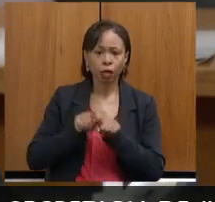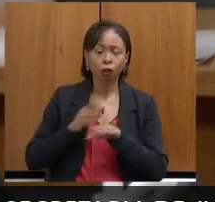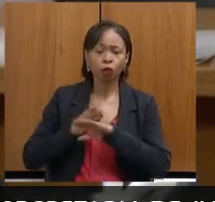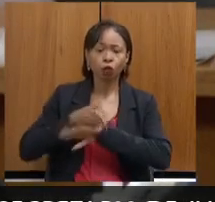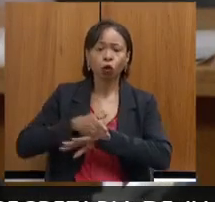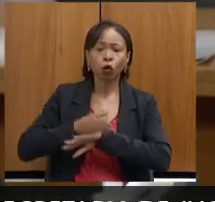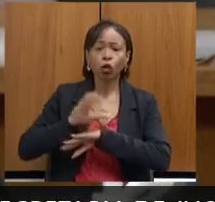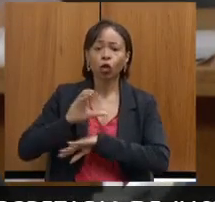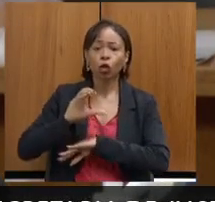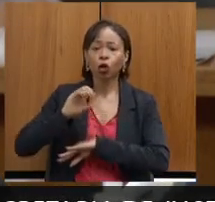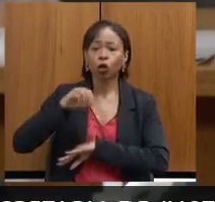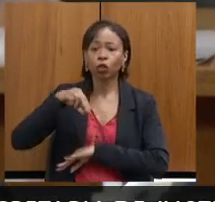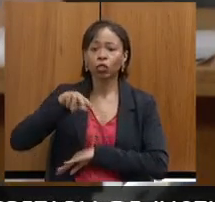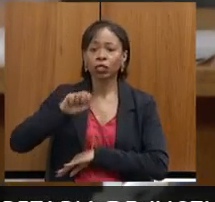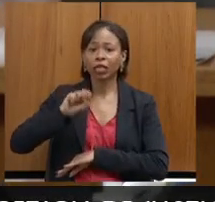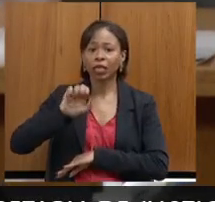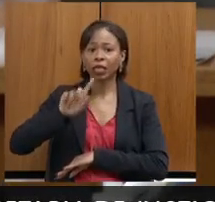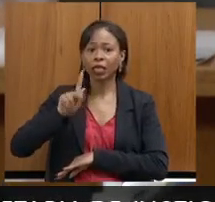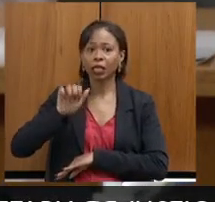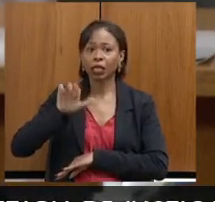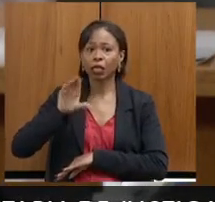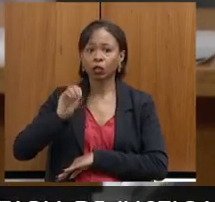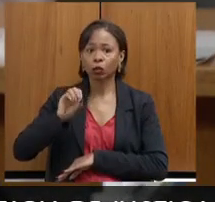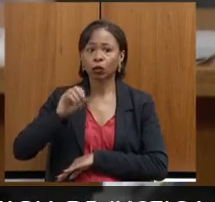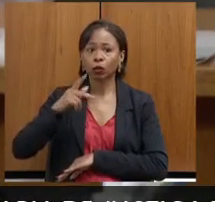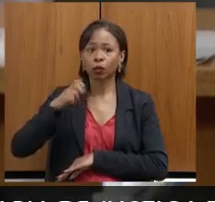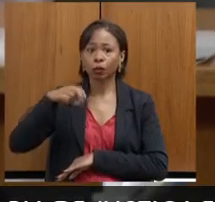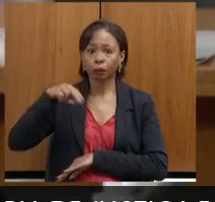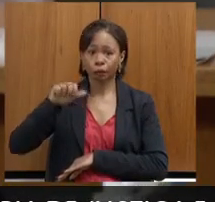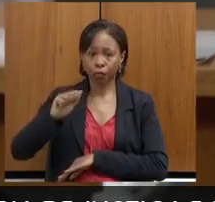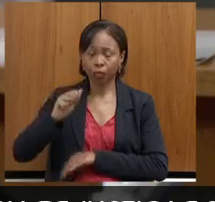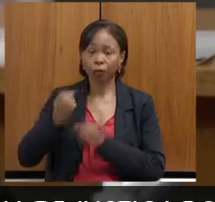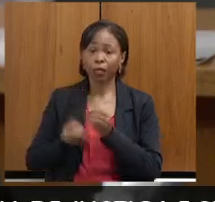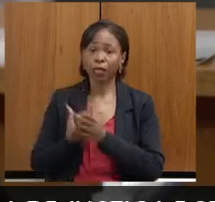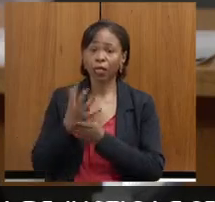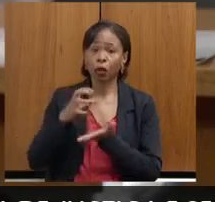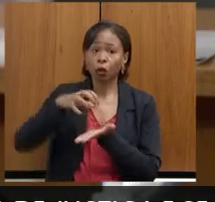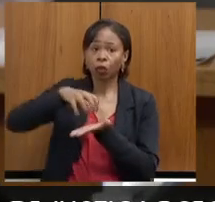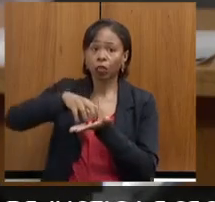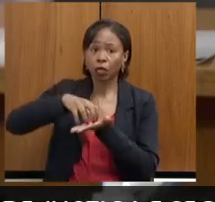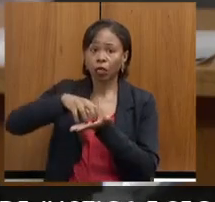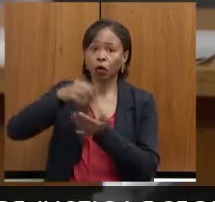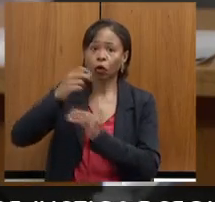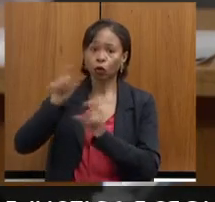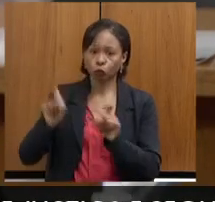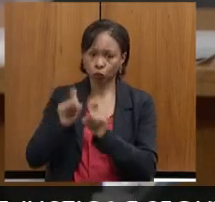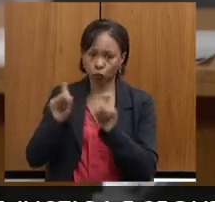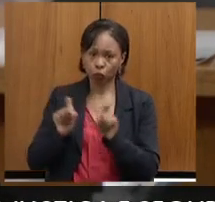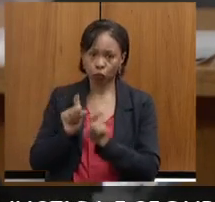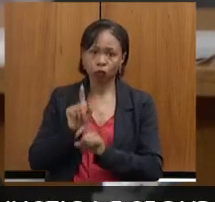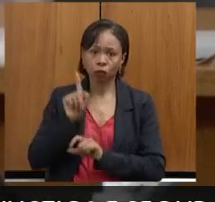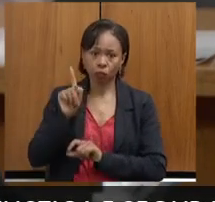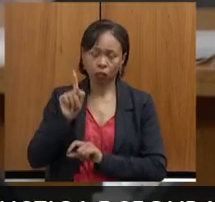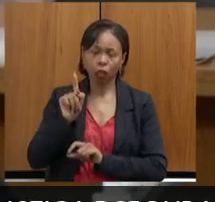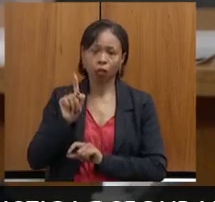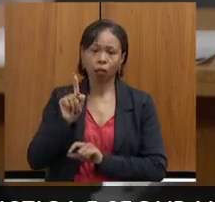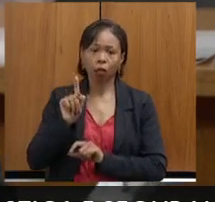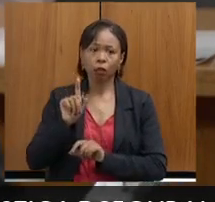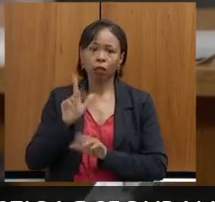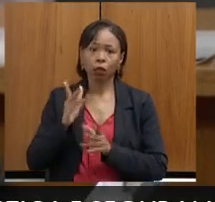Conselheiro Pena para implantação do plantão digital de lá nós fecharemos o ano portanto